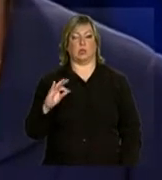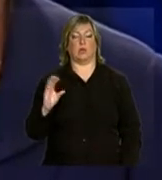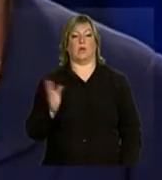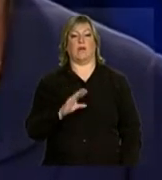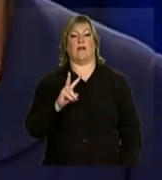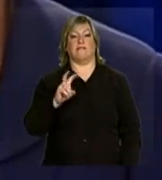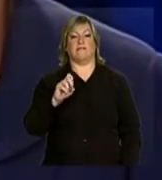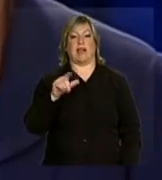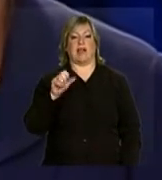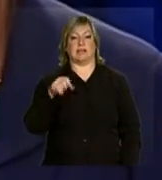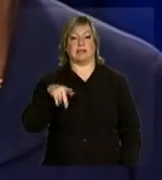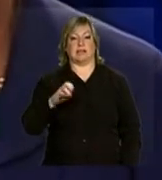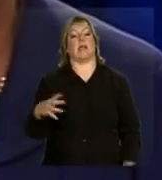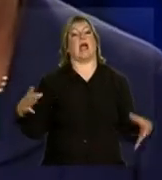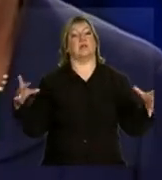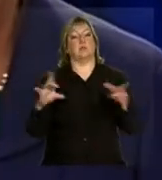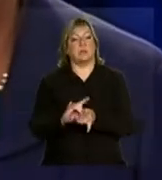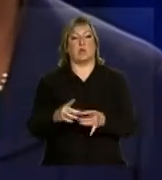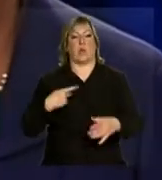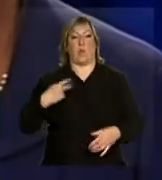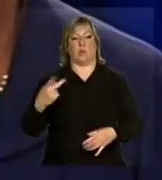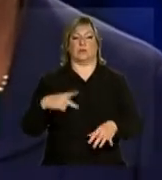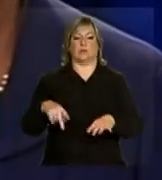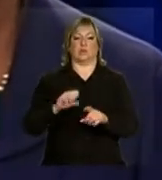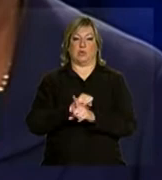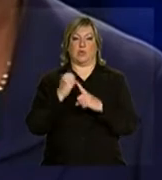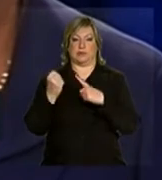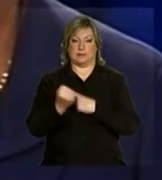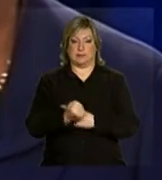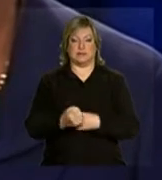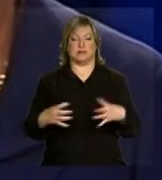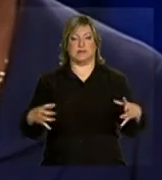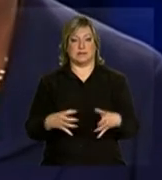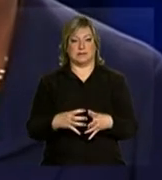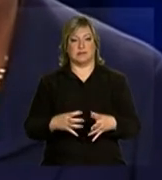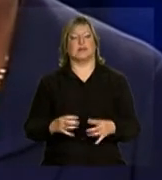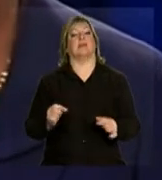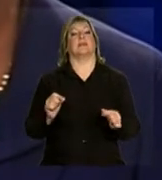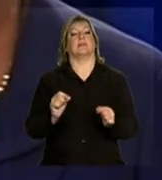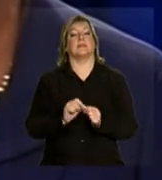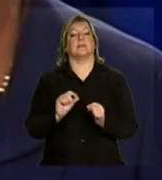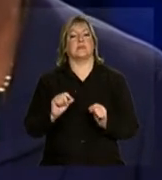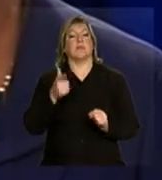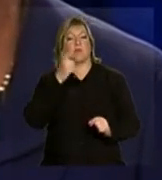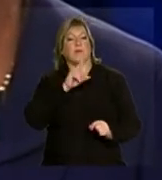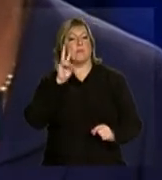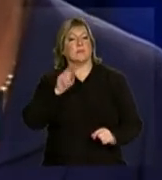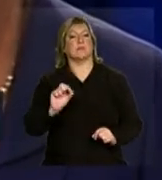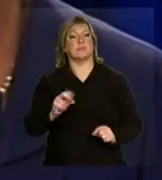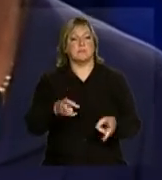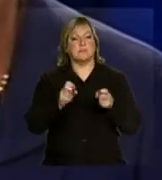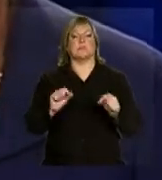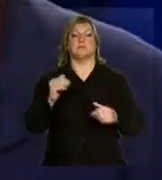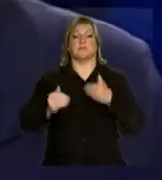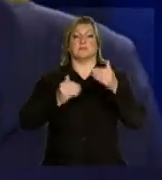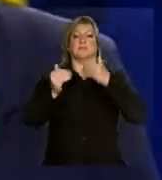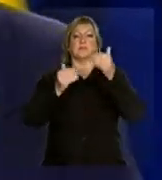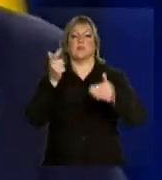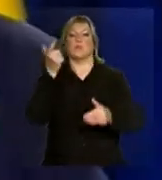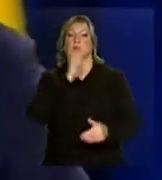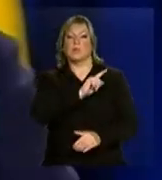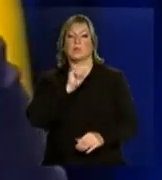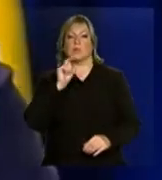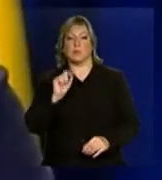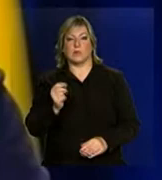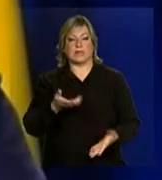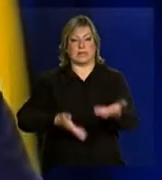entre nossas sociedades. Registramos com satisfação os progressos alcançados no tratamento